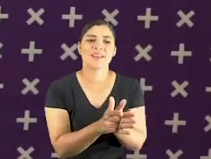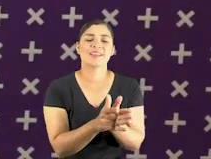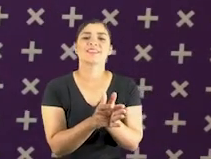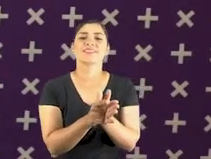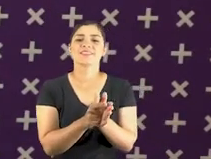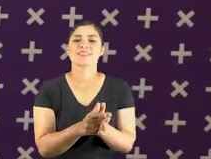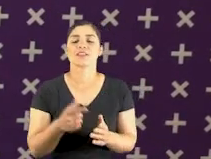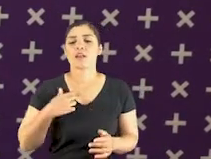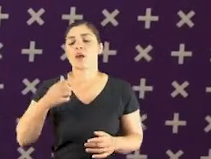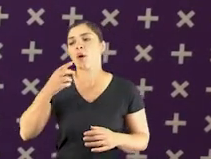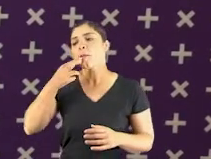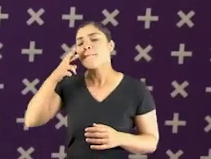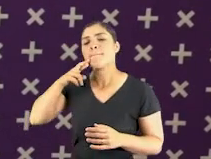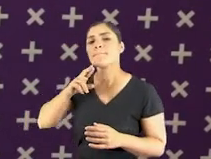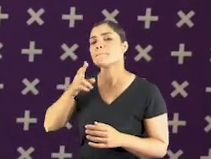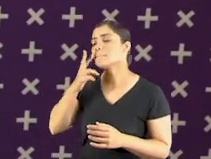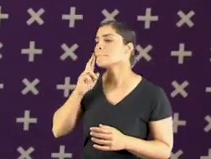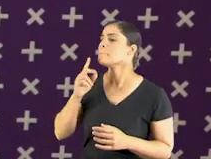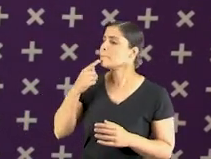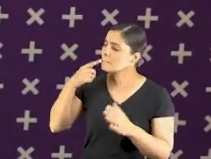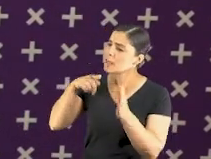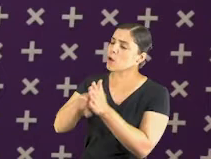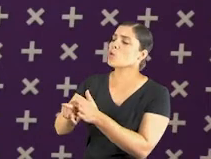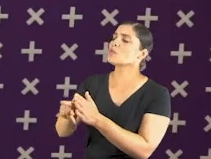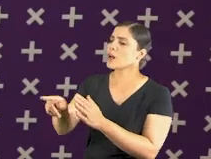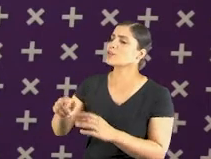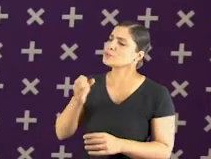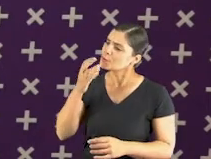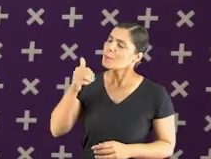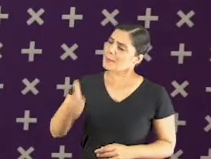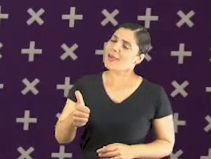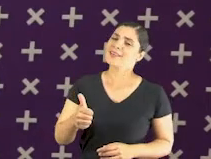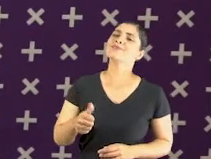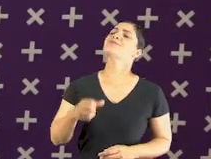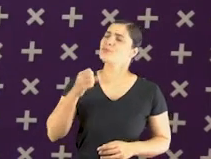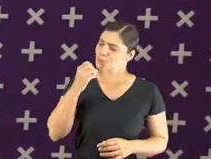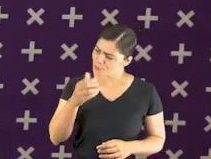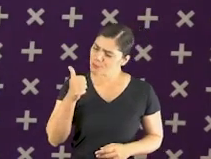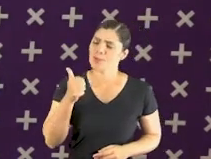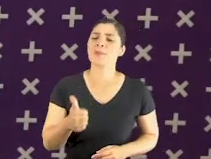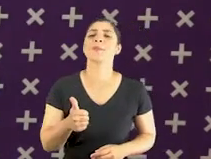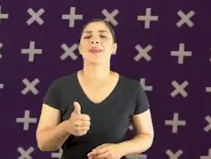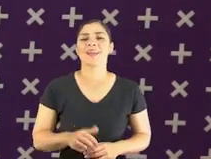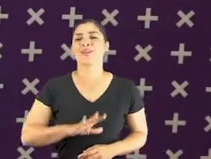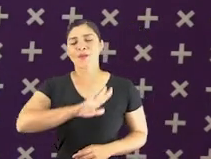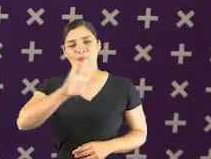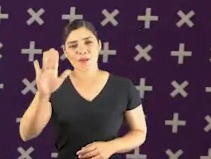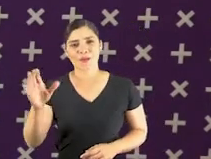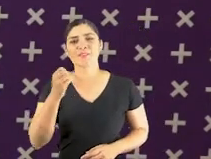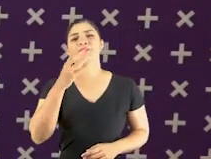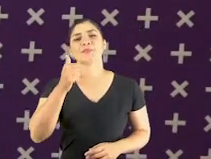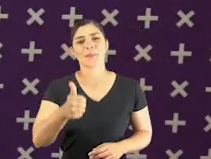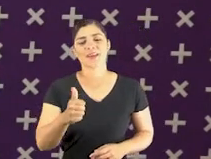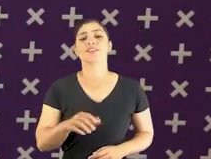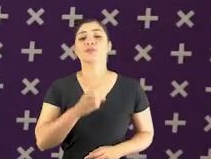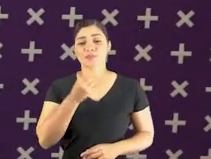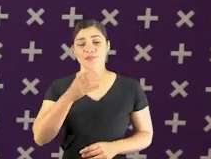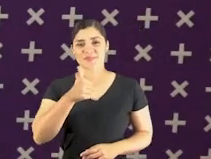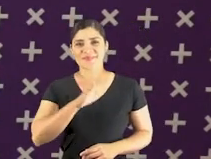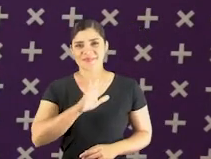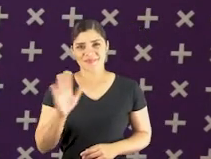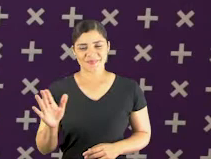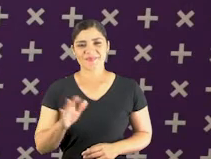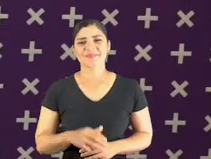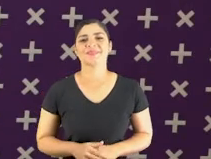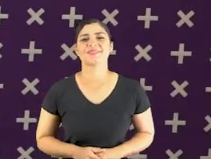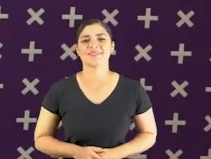e vão fazer perguntas para o Marcelo tudo bem pessoal tudo bem Rosana tudo bem tudo bem